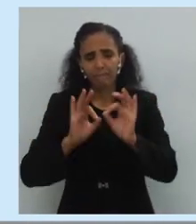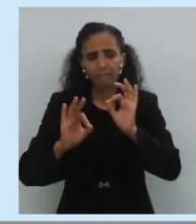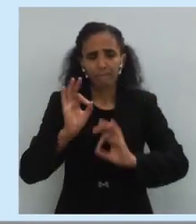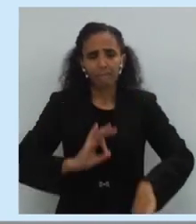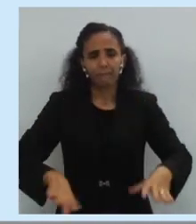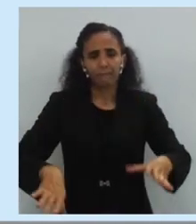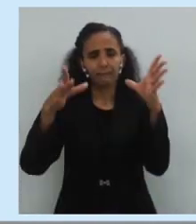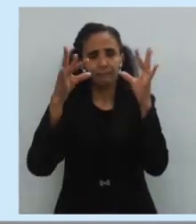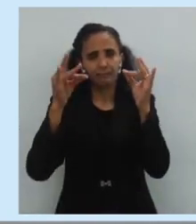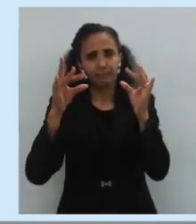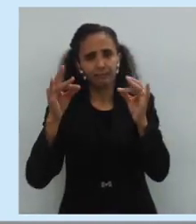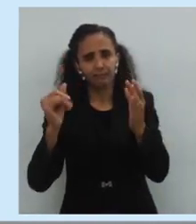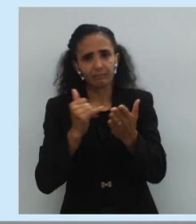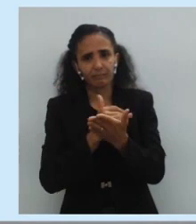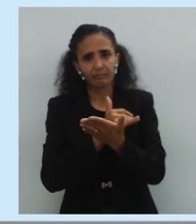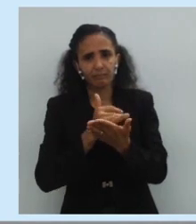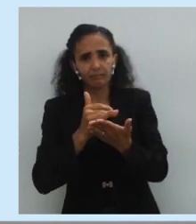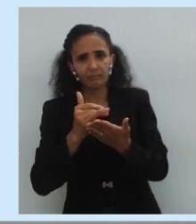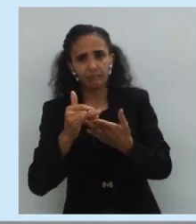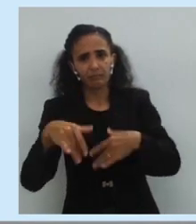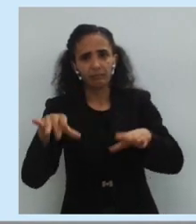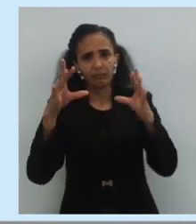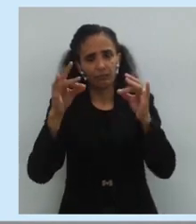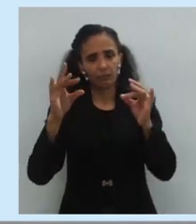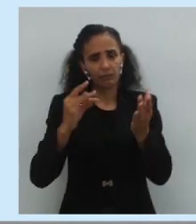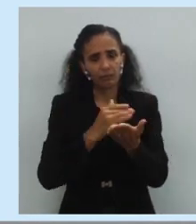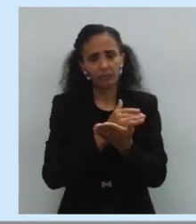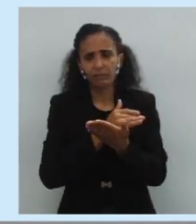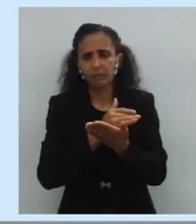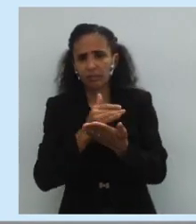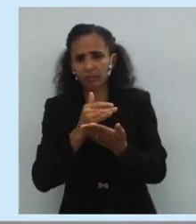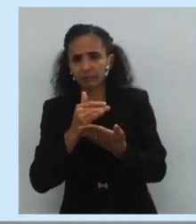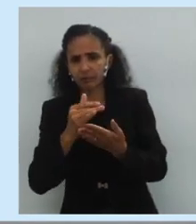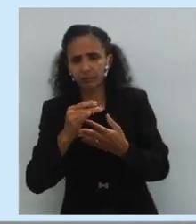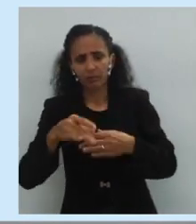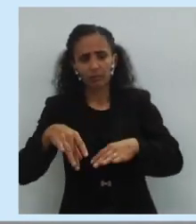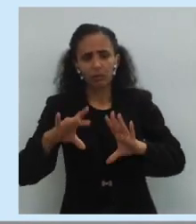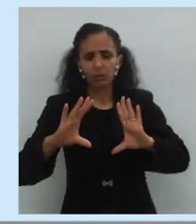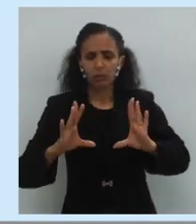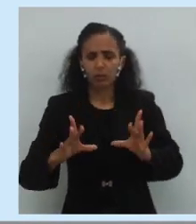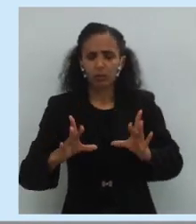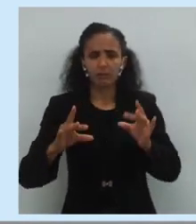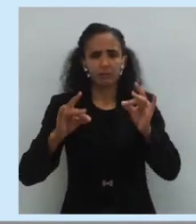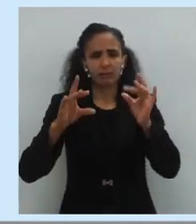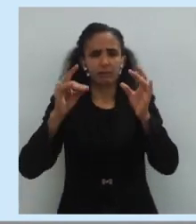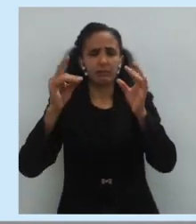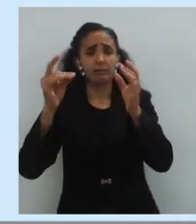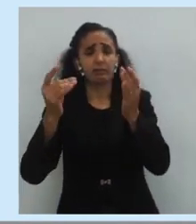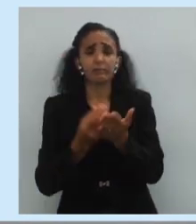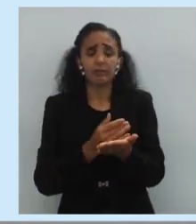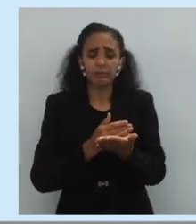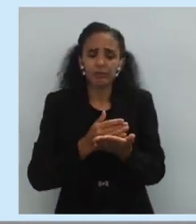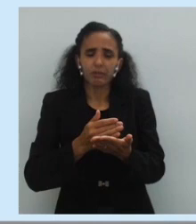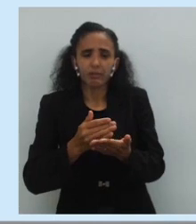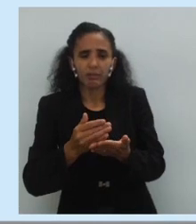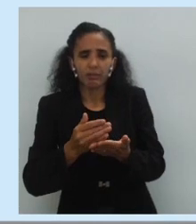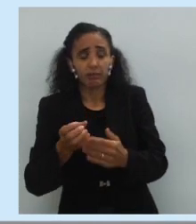do CD4 ela vai começar a sua lenta recuperação até voltar